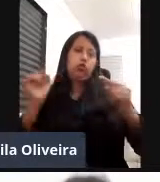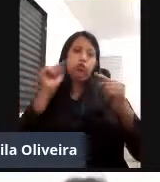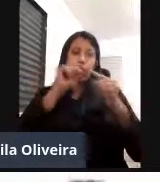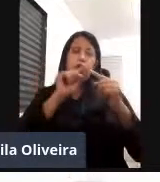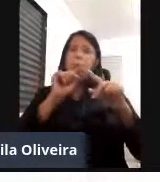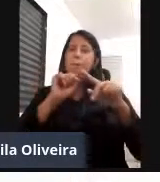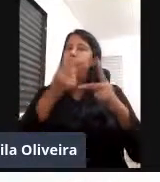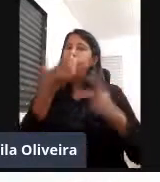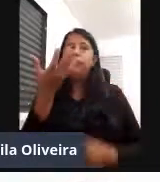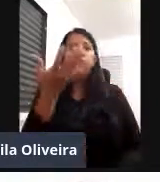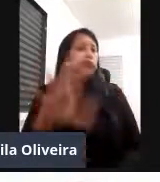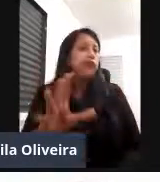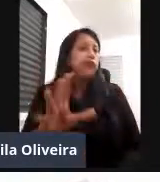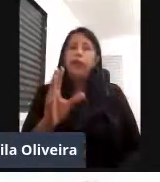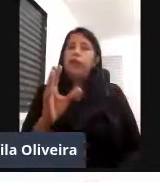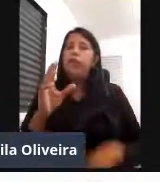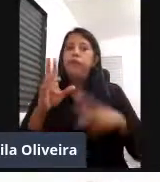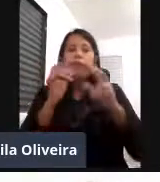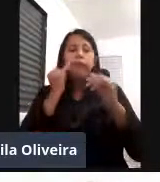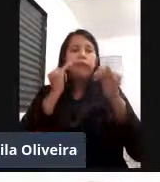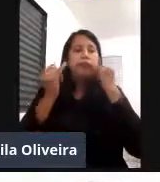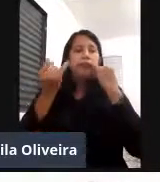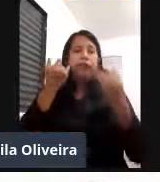menos de dados governamentais.